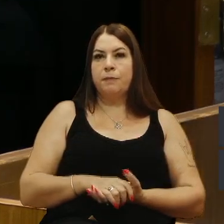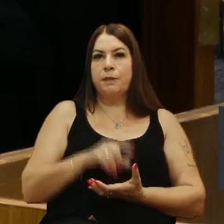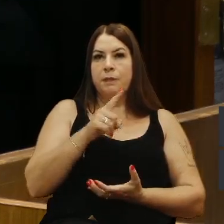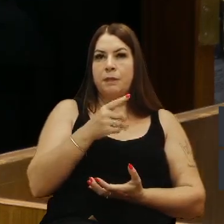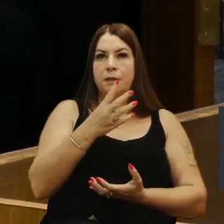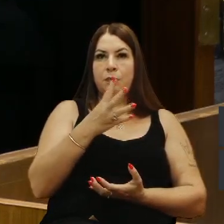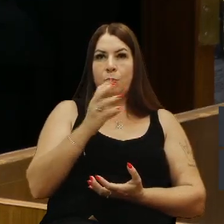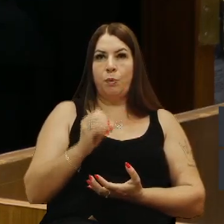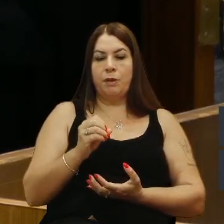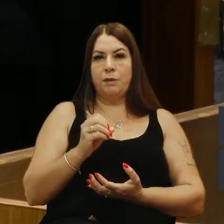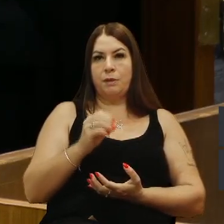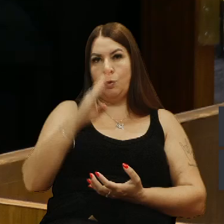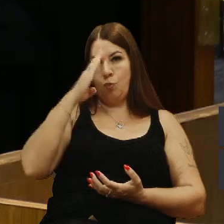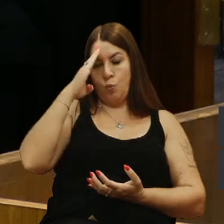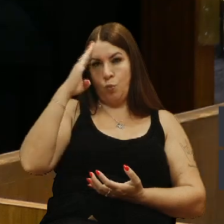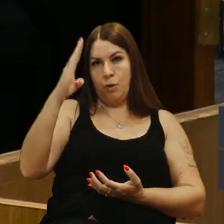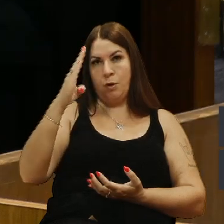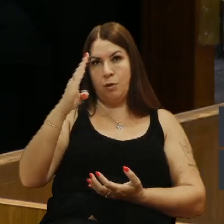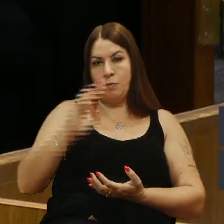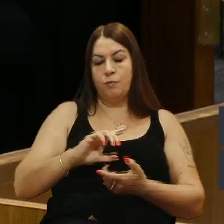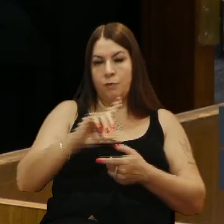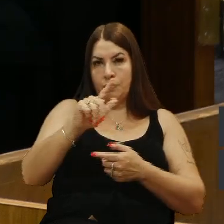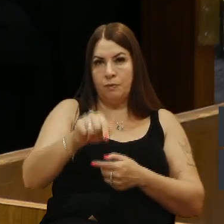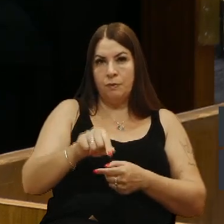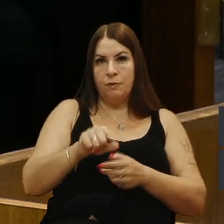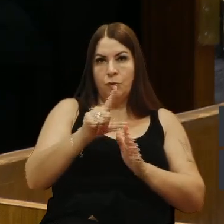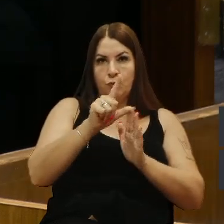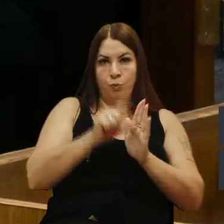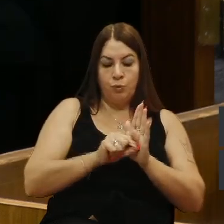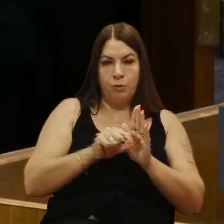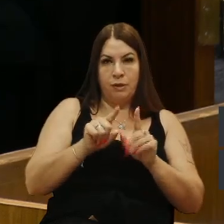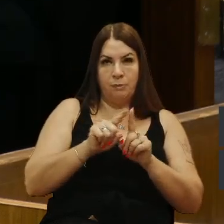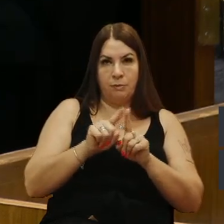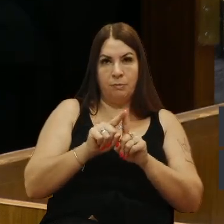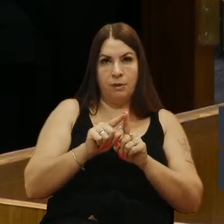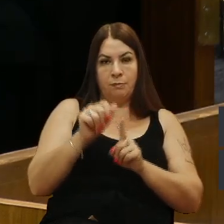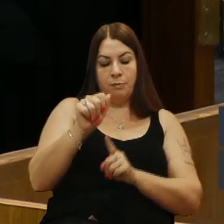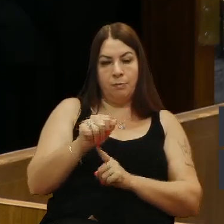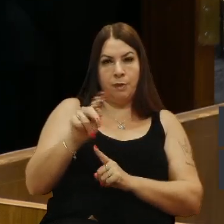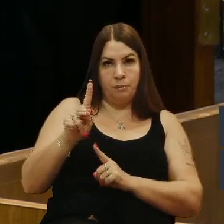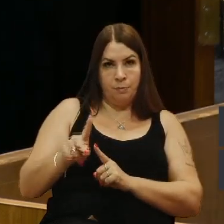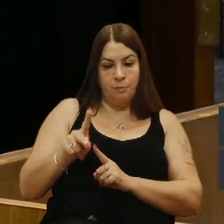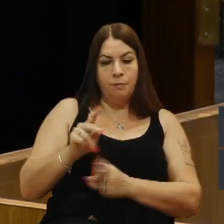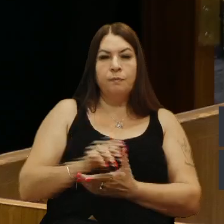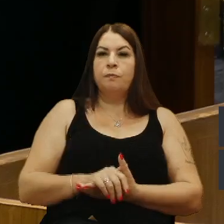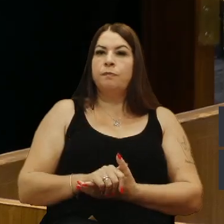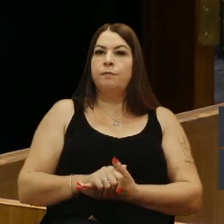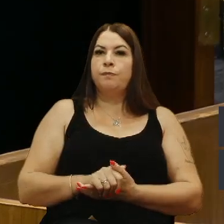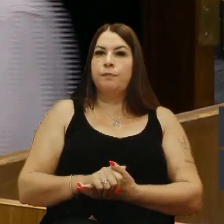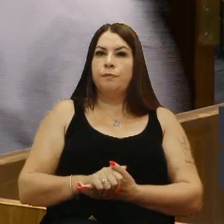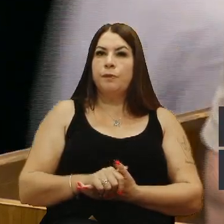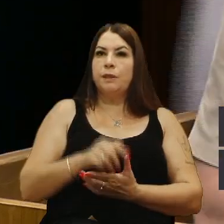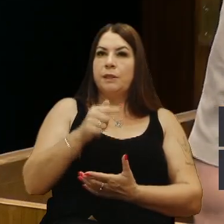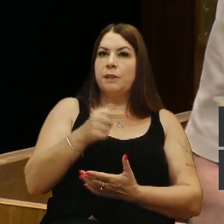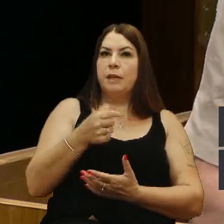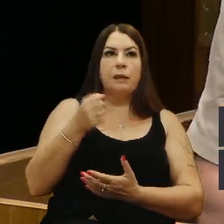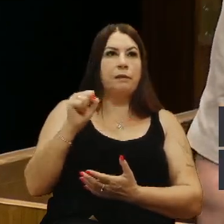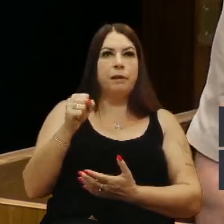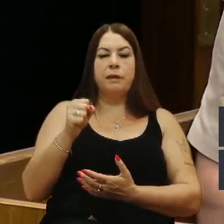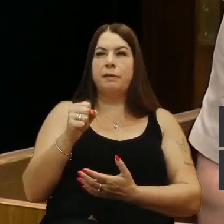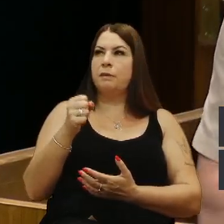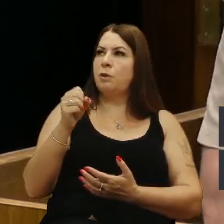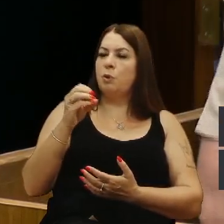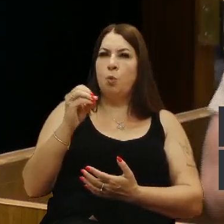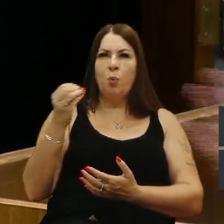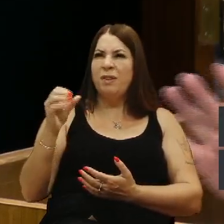140 guardas municipais, e logo mais vai diminuir bastante esse número pelas aposentadorias, e 70, 80 fiscais de